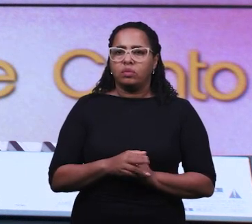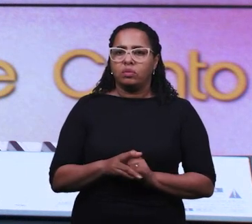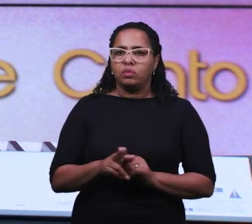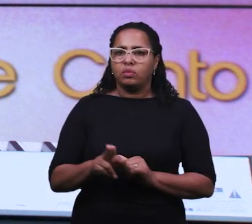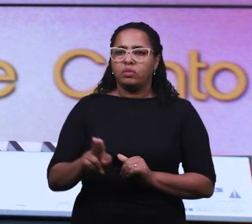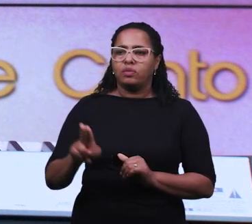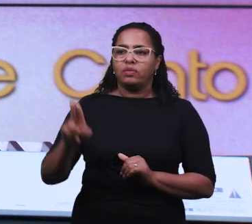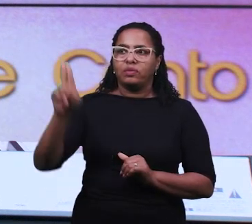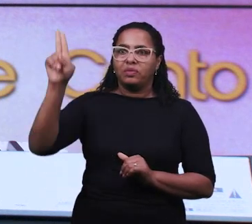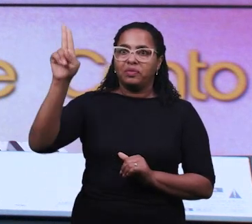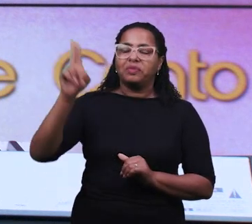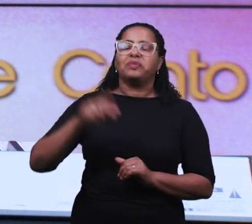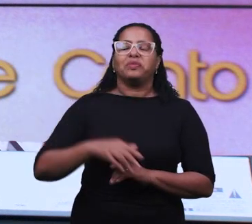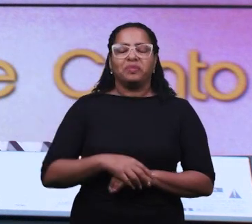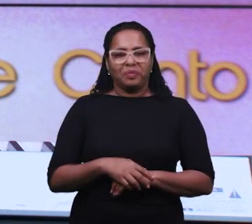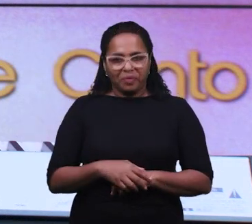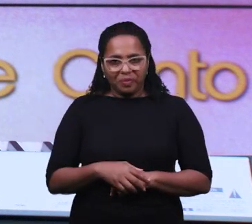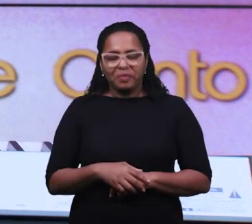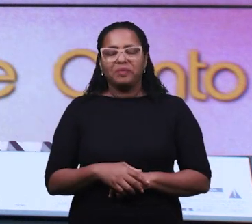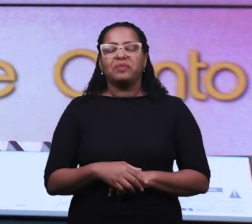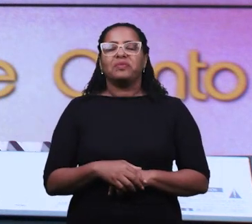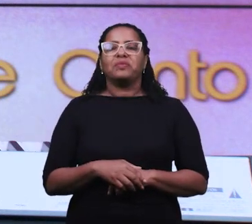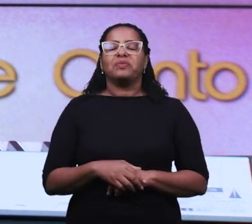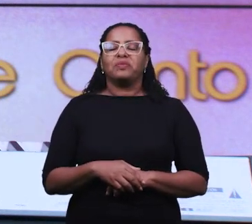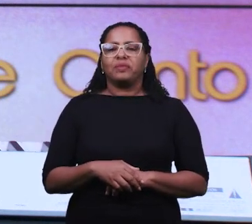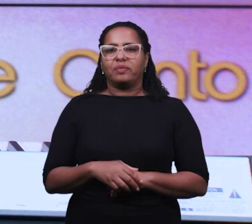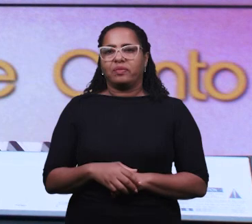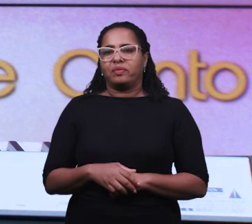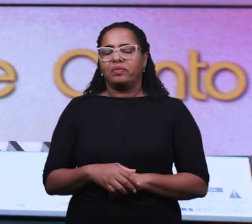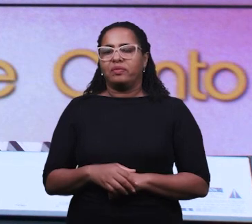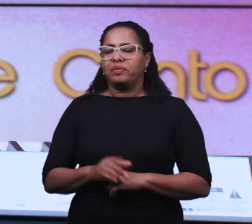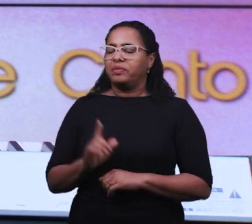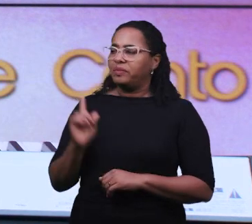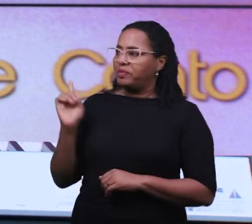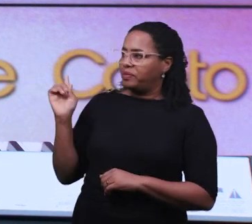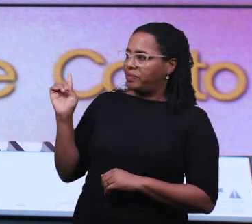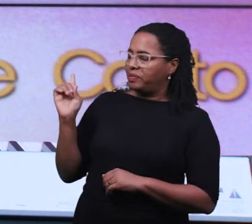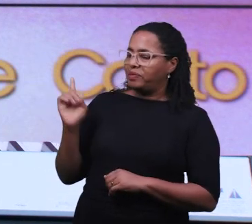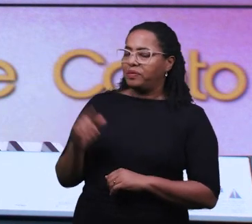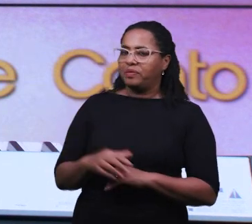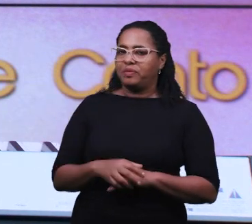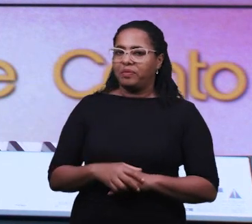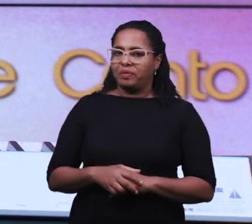O, U. Aqui, ok? I,